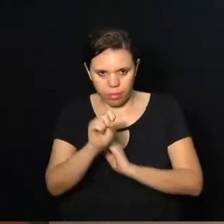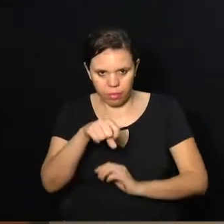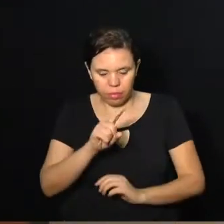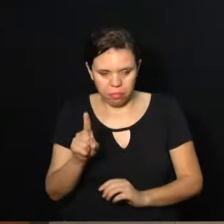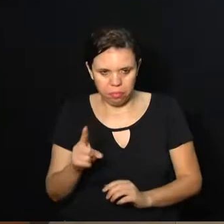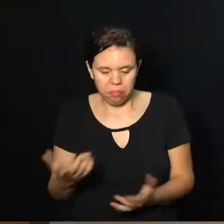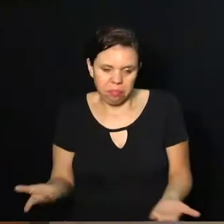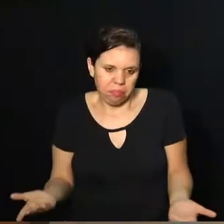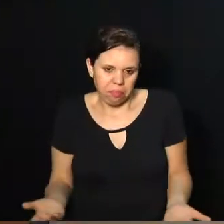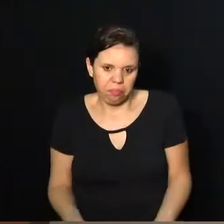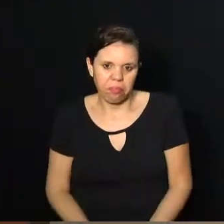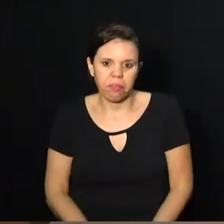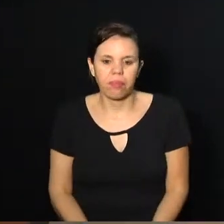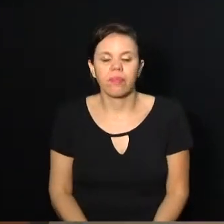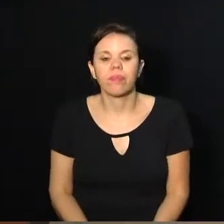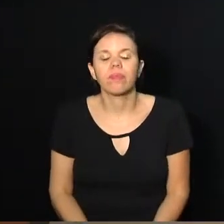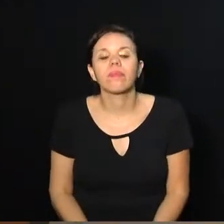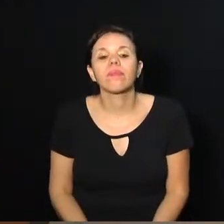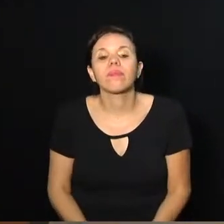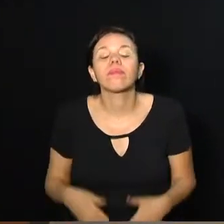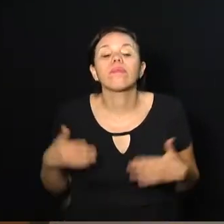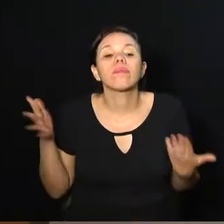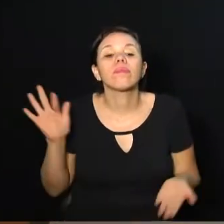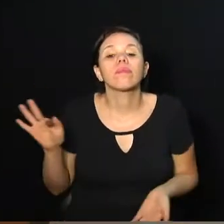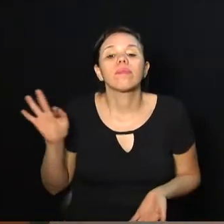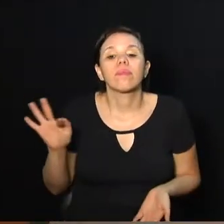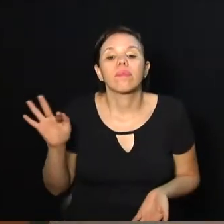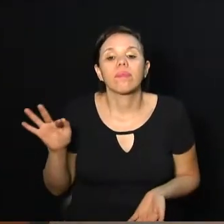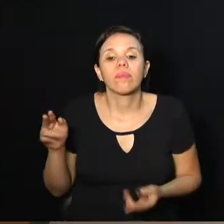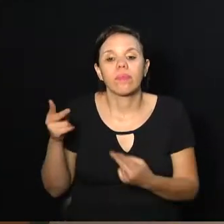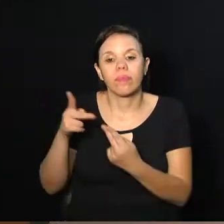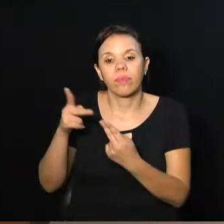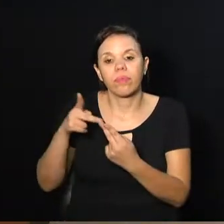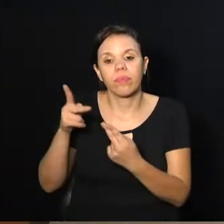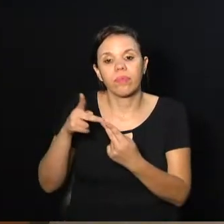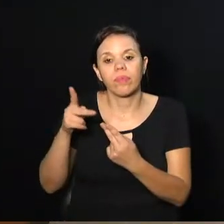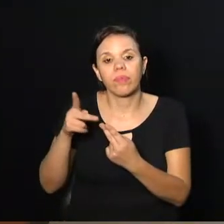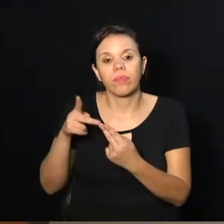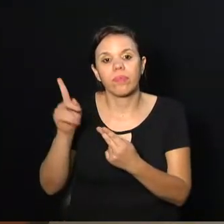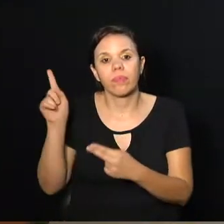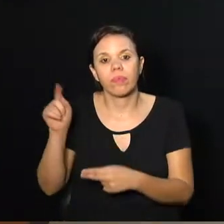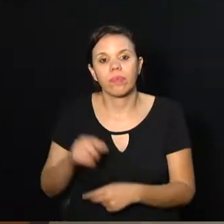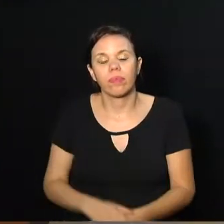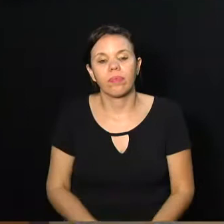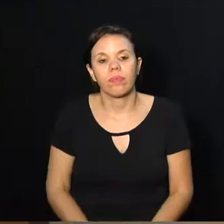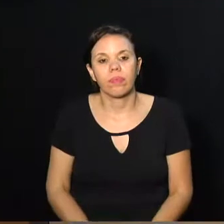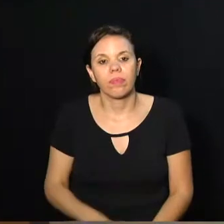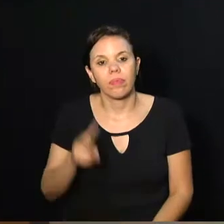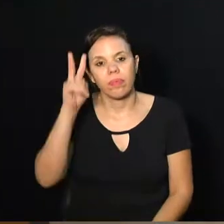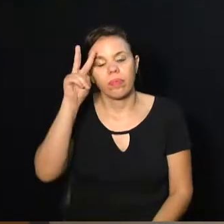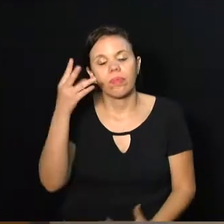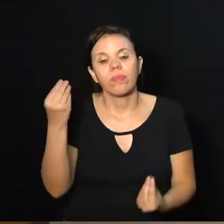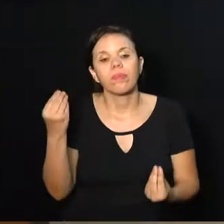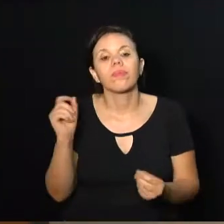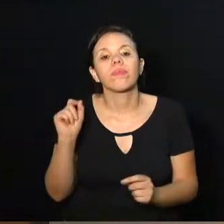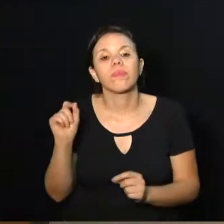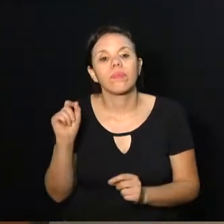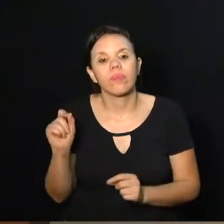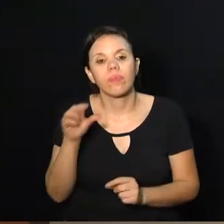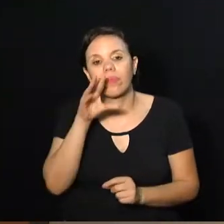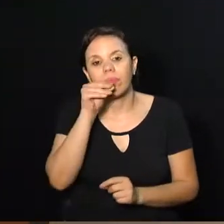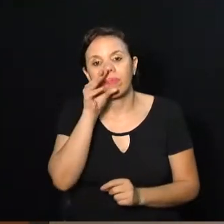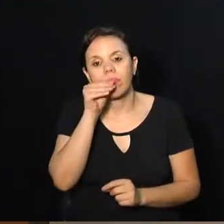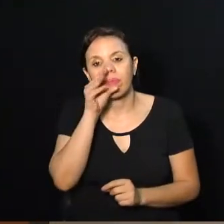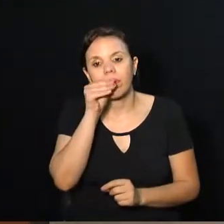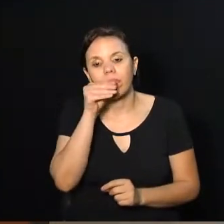Ah, sim. De qual faculdade? Da Unip? Legal. Lembra muito uma funcionária,